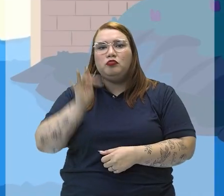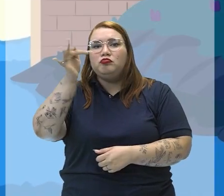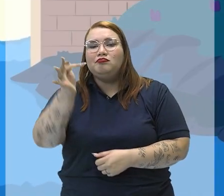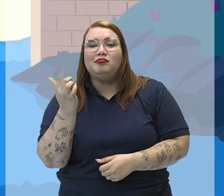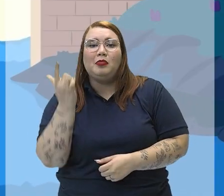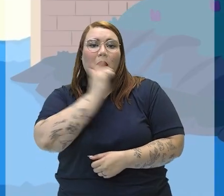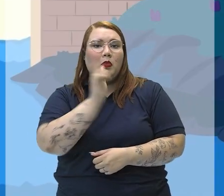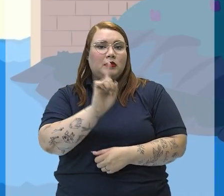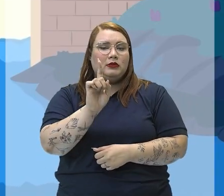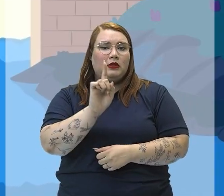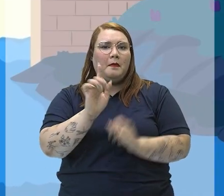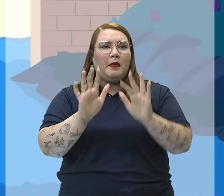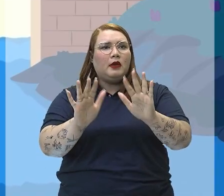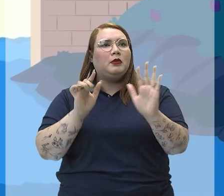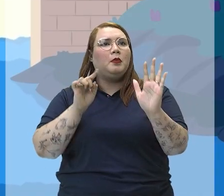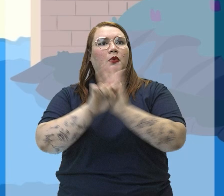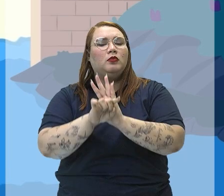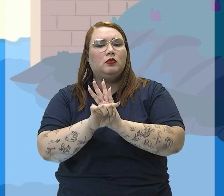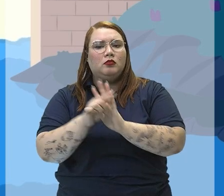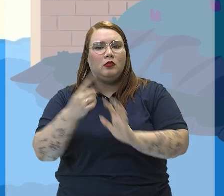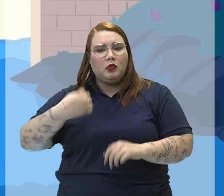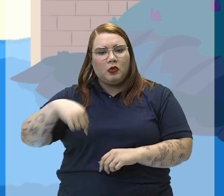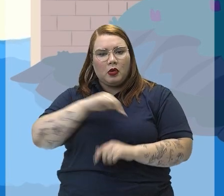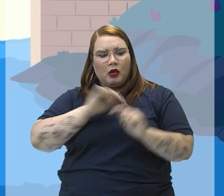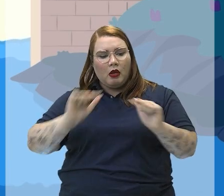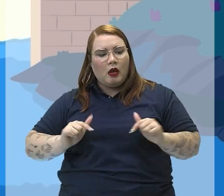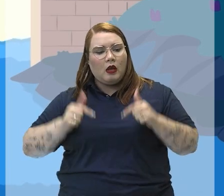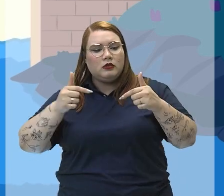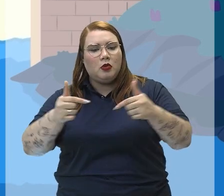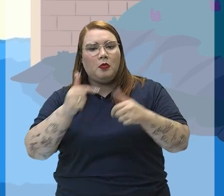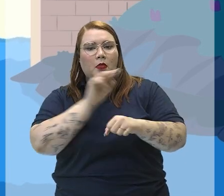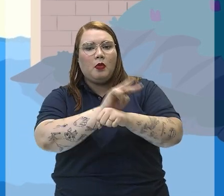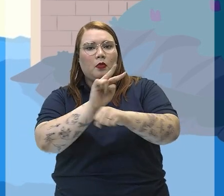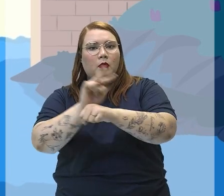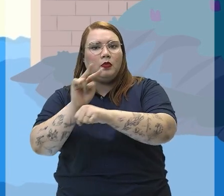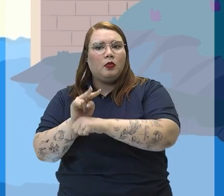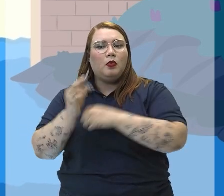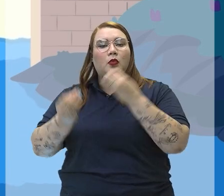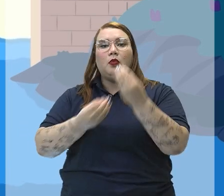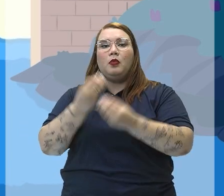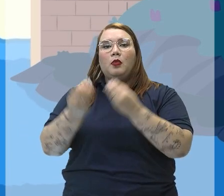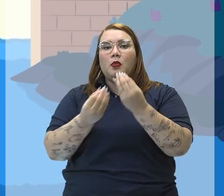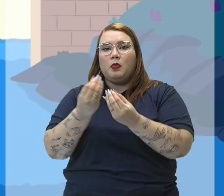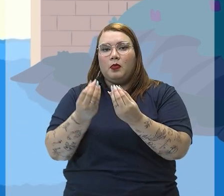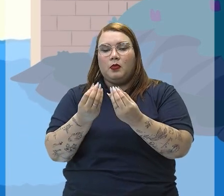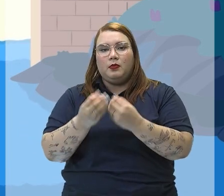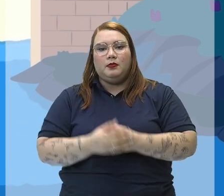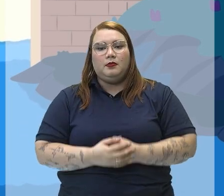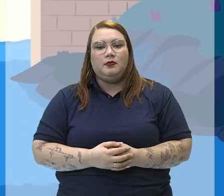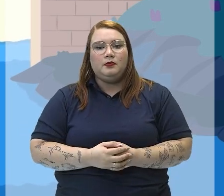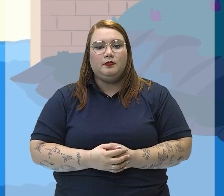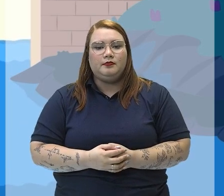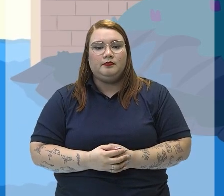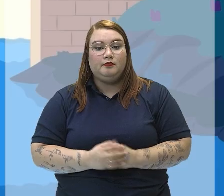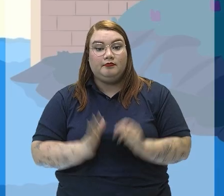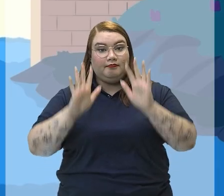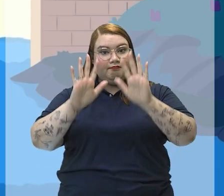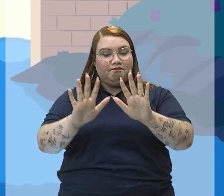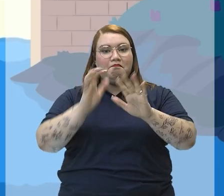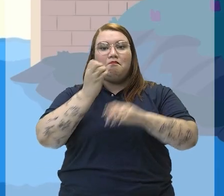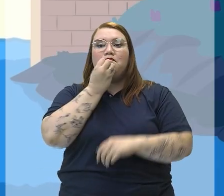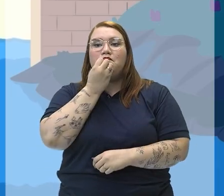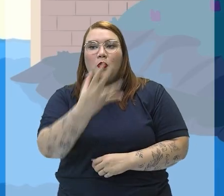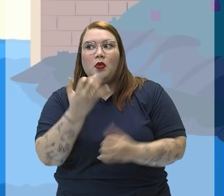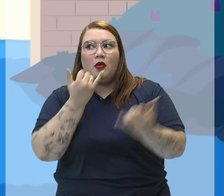que fica é: o que estamos fazendo para reparar essas rachaduras? A boa notícia é